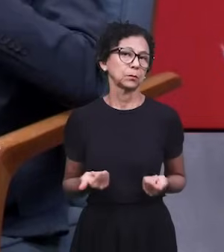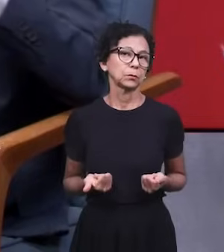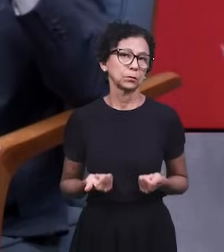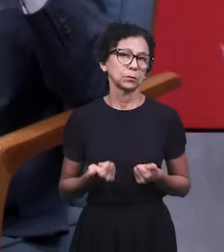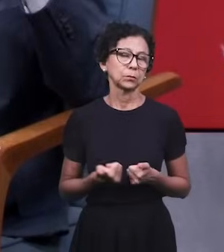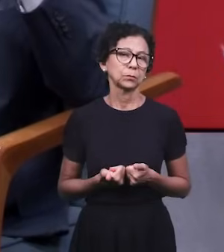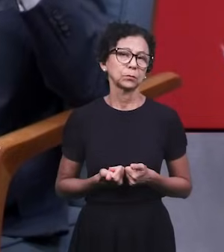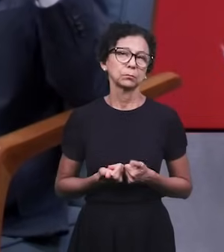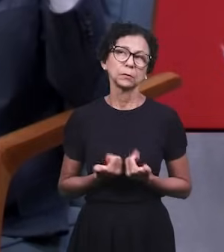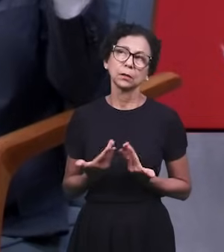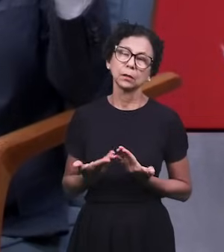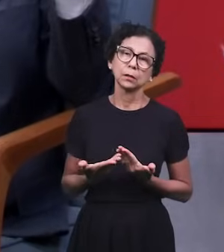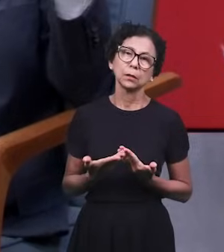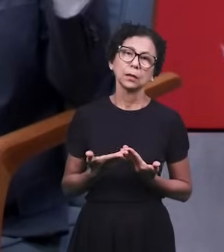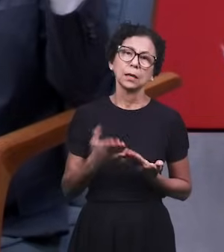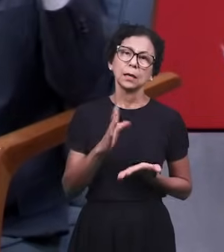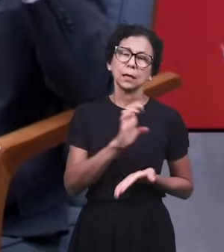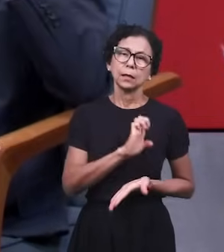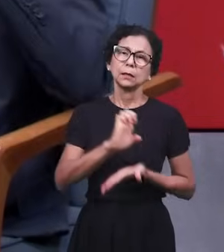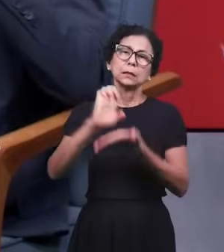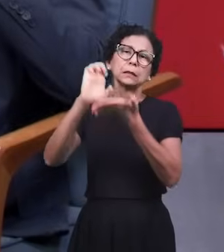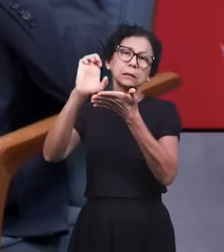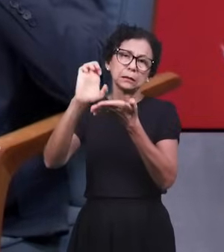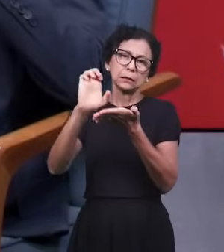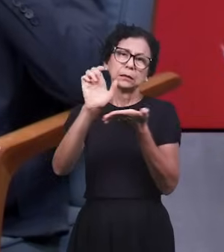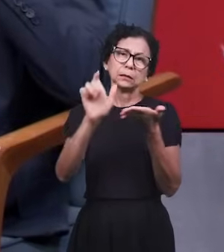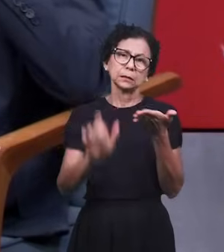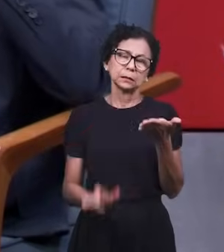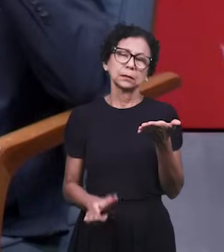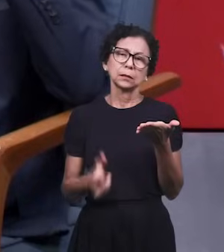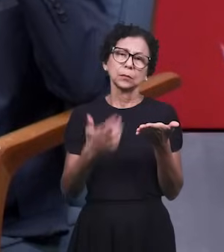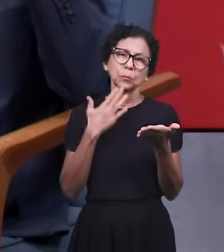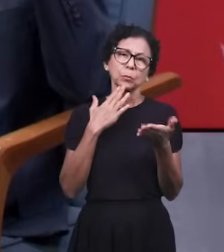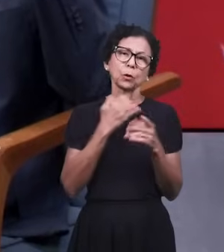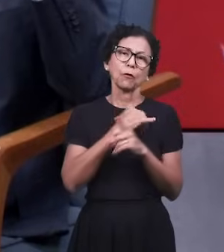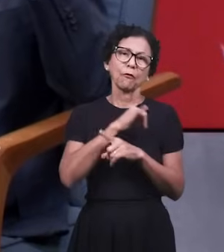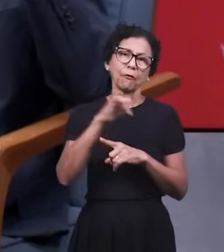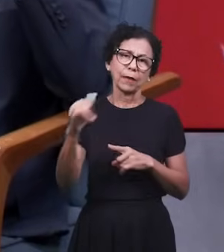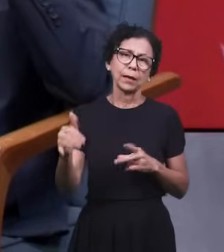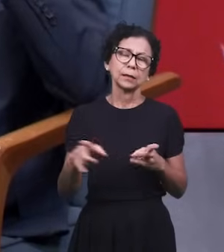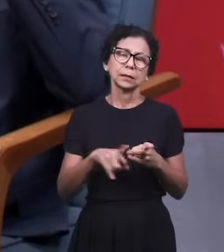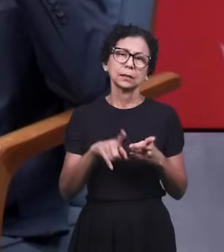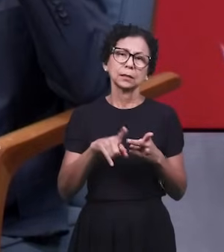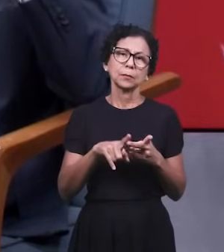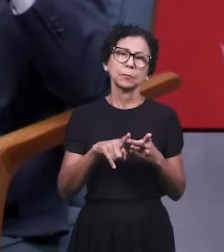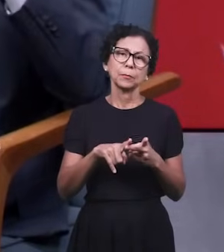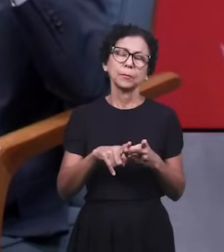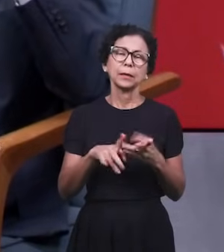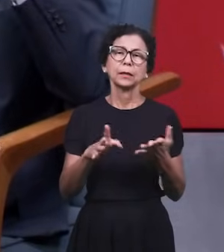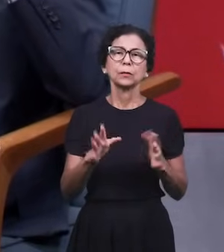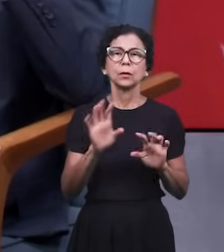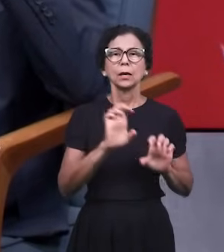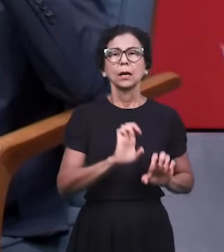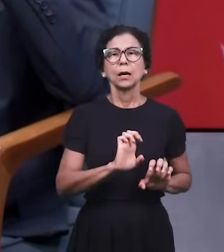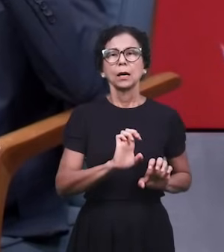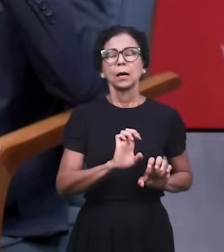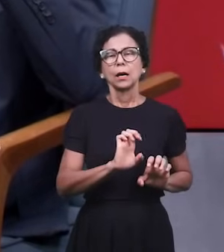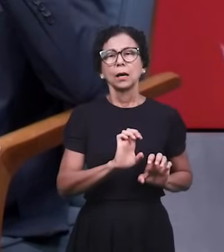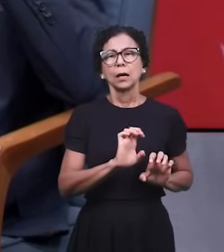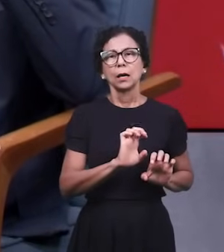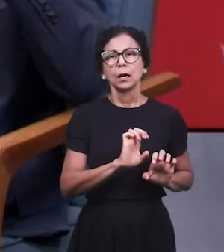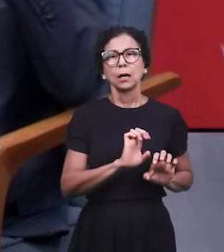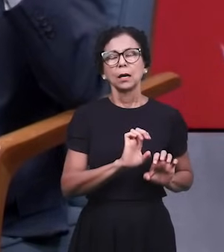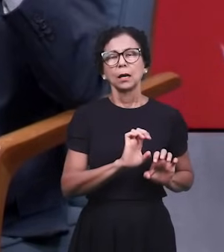Eu falei da profecia agora como Elias, as profecias de Elias, o próprio Eliseu, as evidências, tudo aquilo que Deus